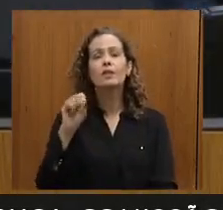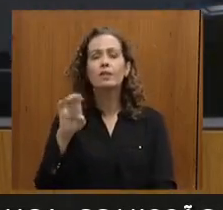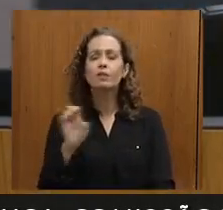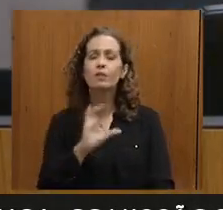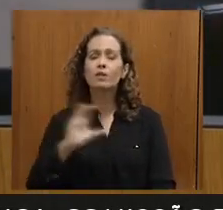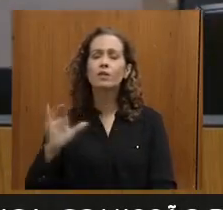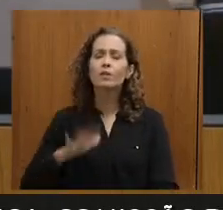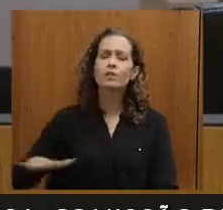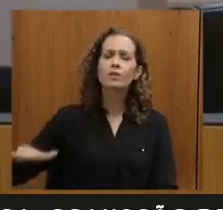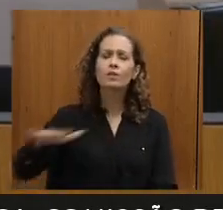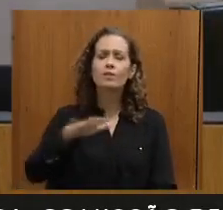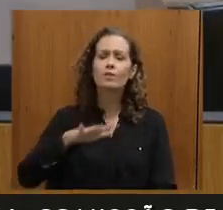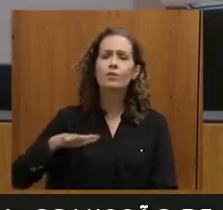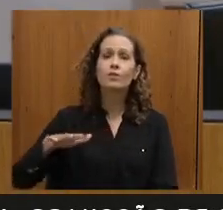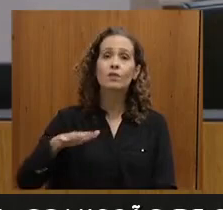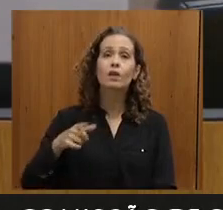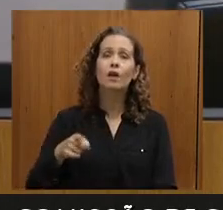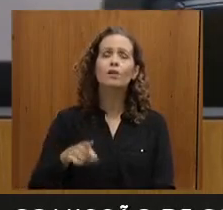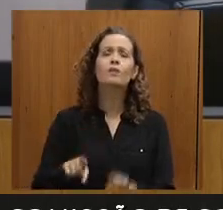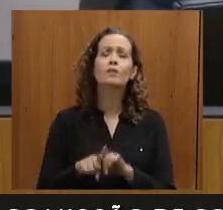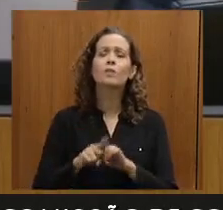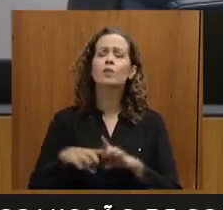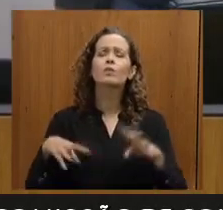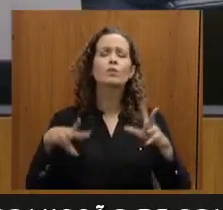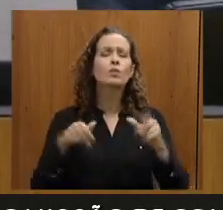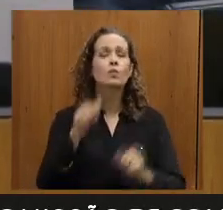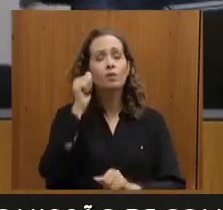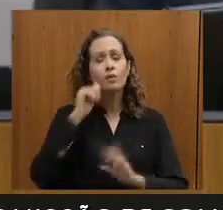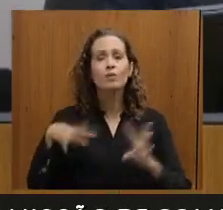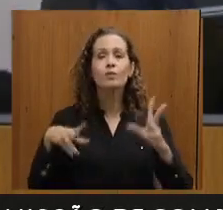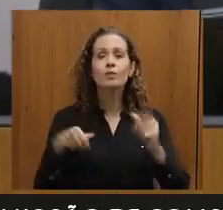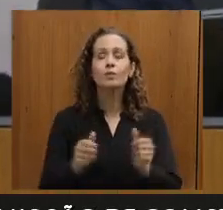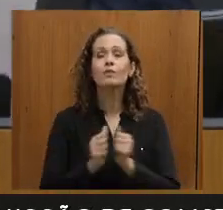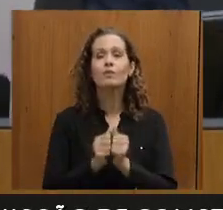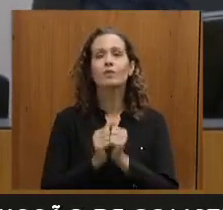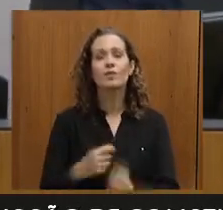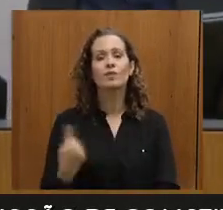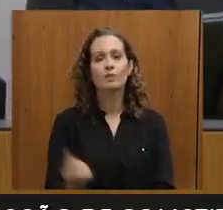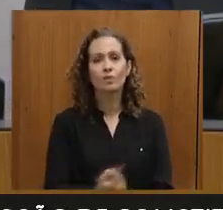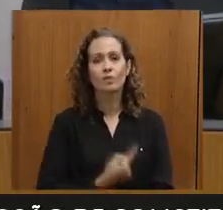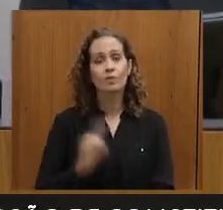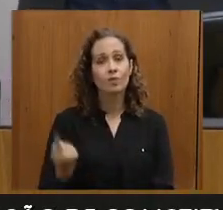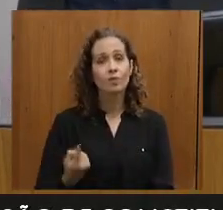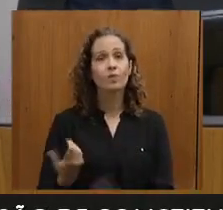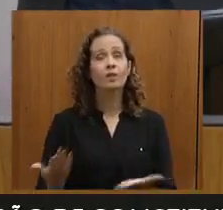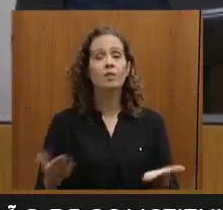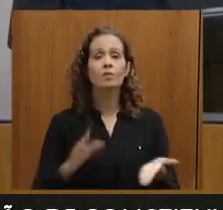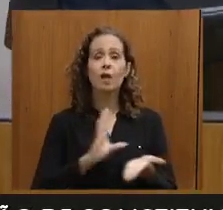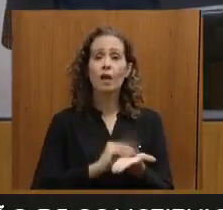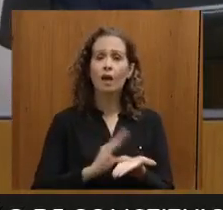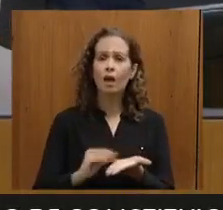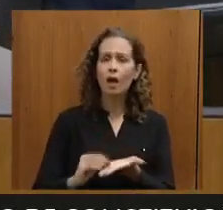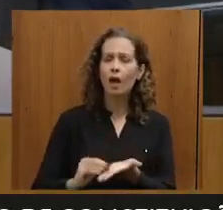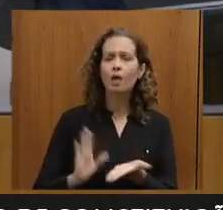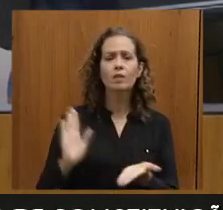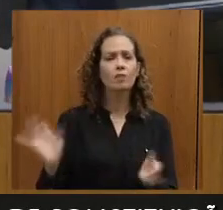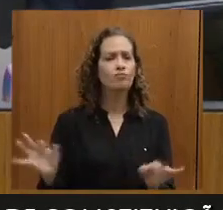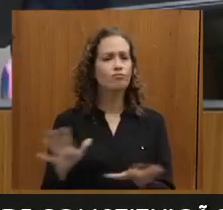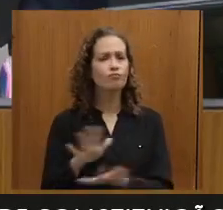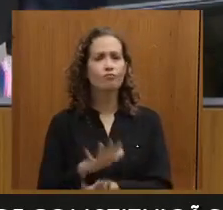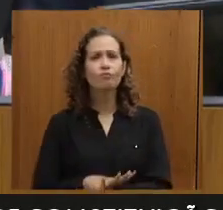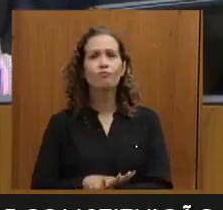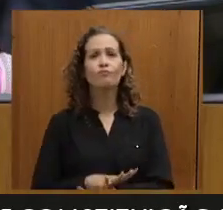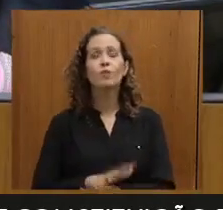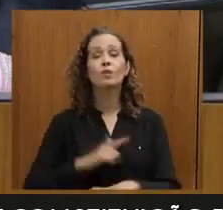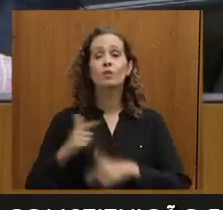coordenadora-geral do Sindicute e todos e todas que estiveram conosco aqui. Determino a lavratura da ata e encerro os